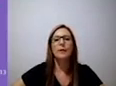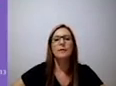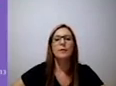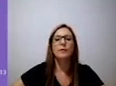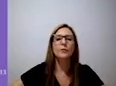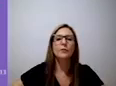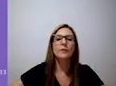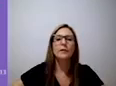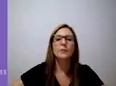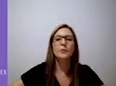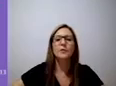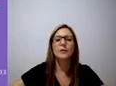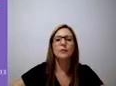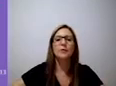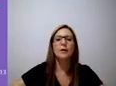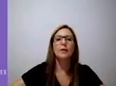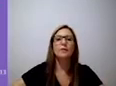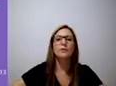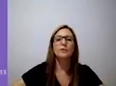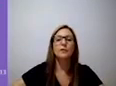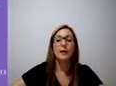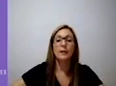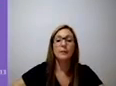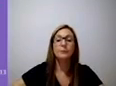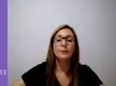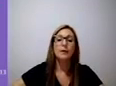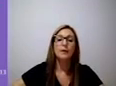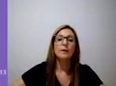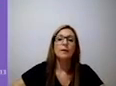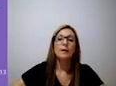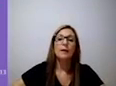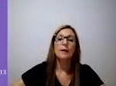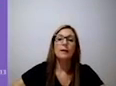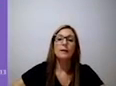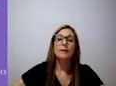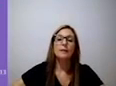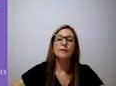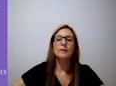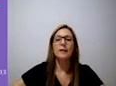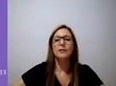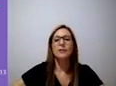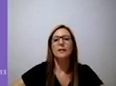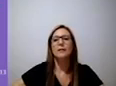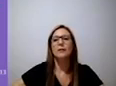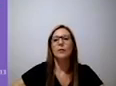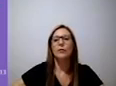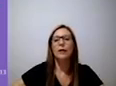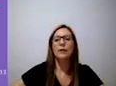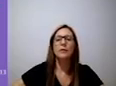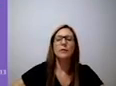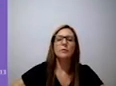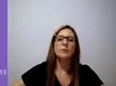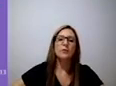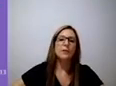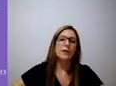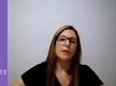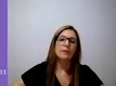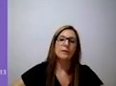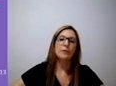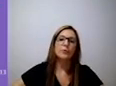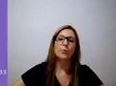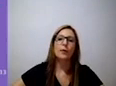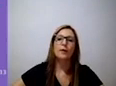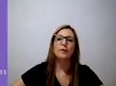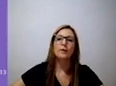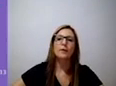também 0,3% de falha. A vantagem, ela não é oral, né? Não esquece, né,